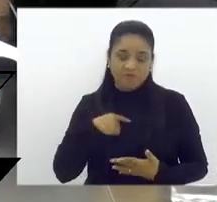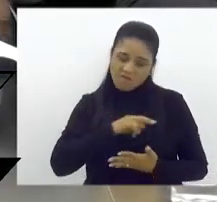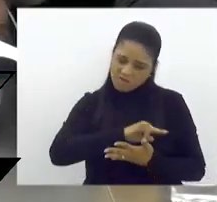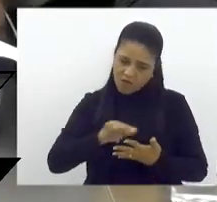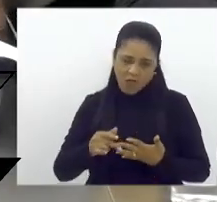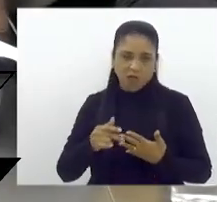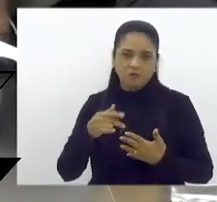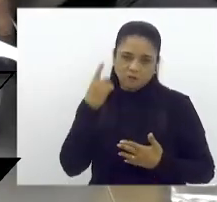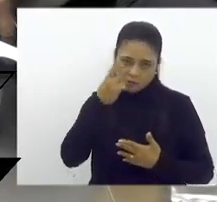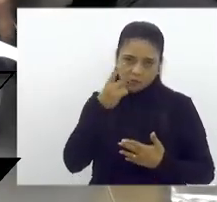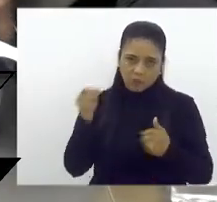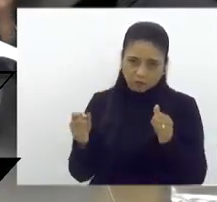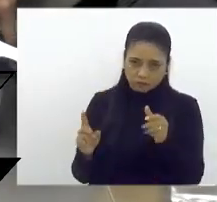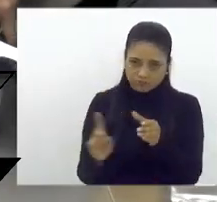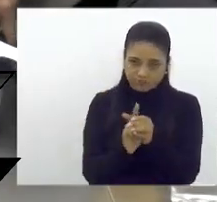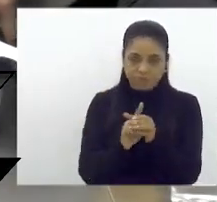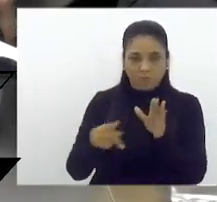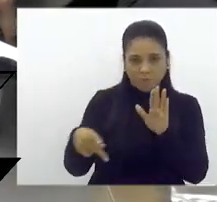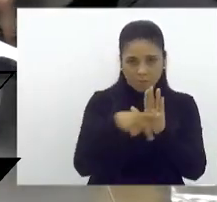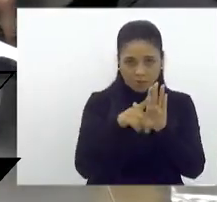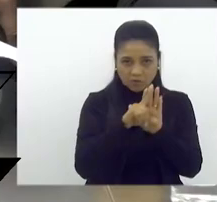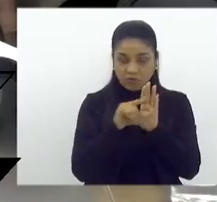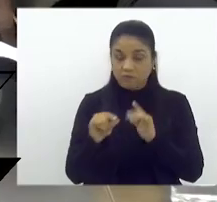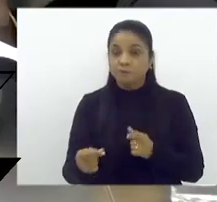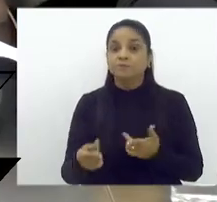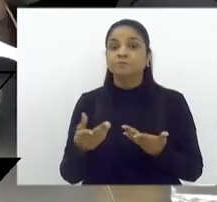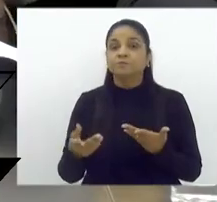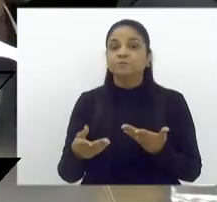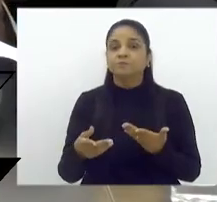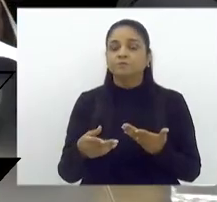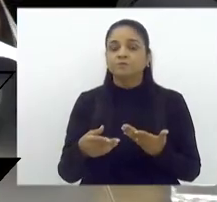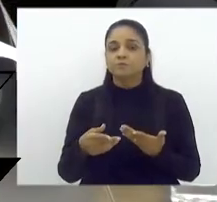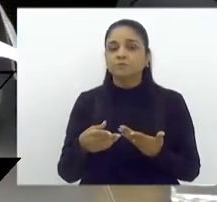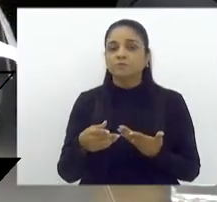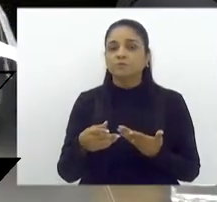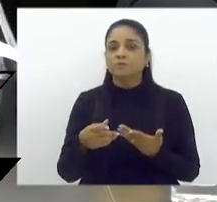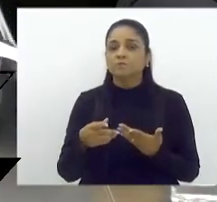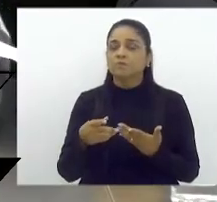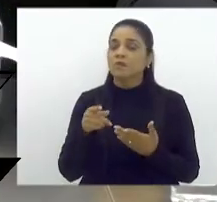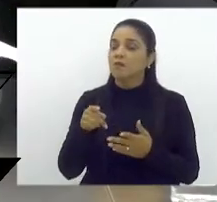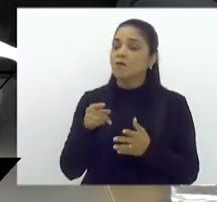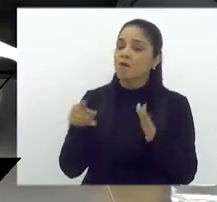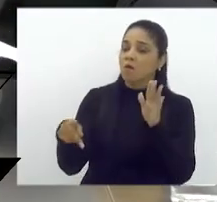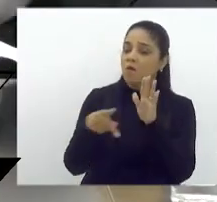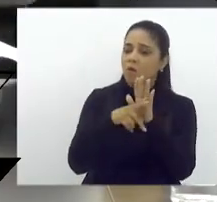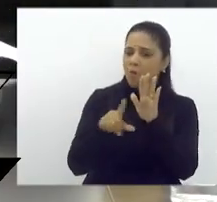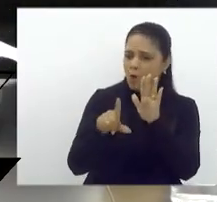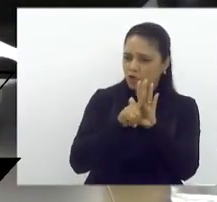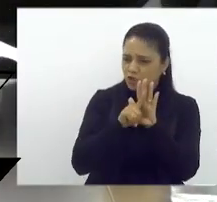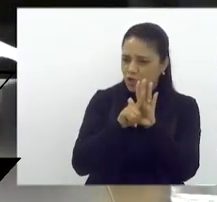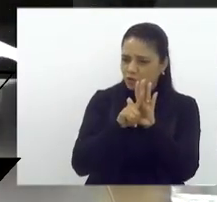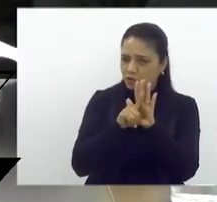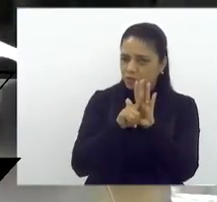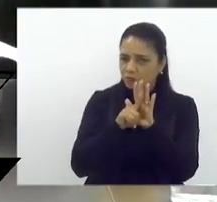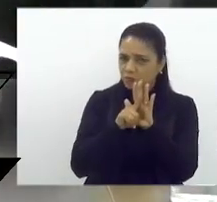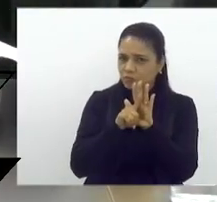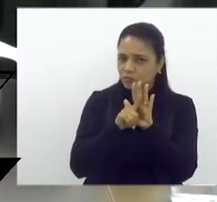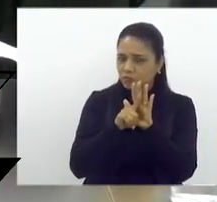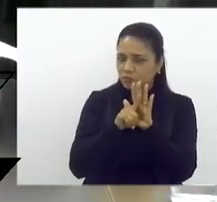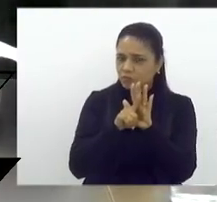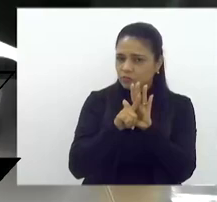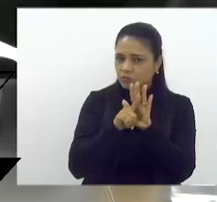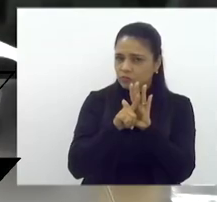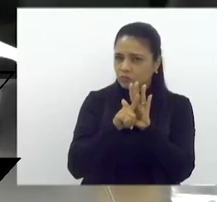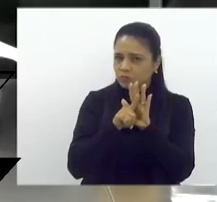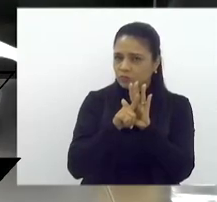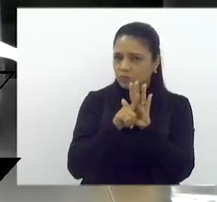autores. Se esse projeto não tem confronto com um outro projeto